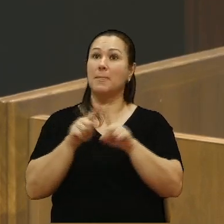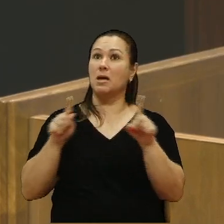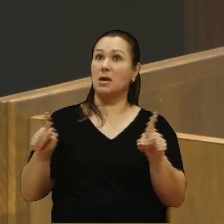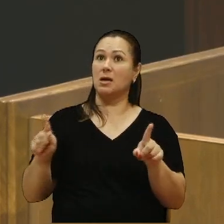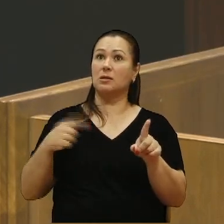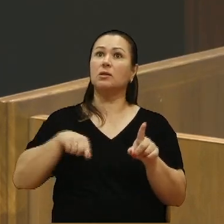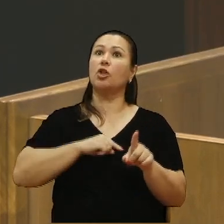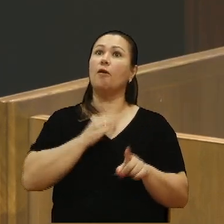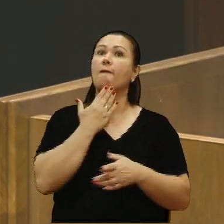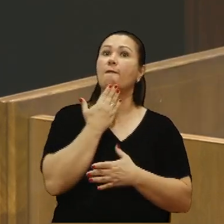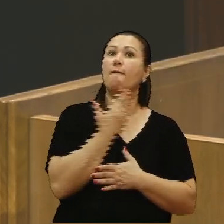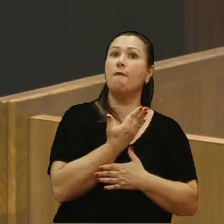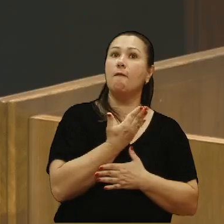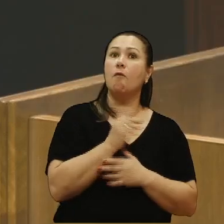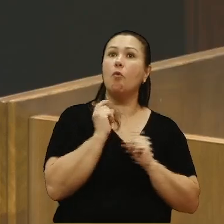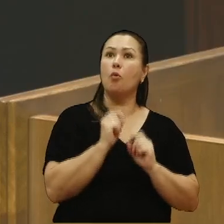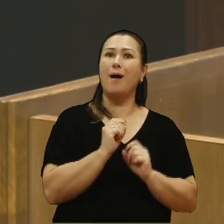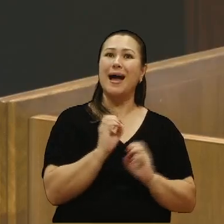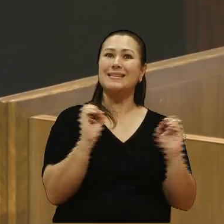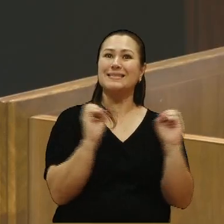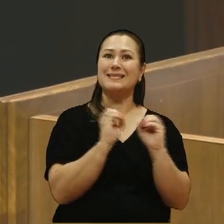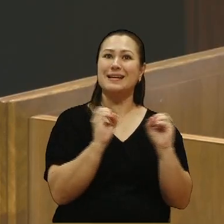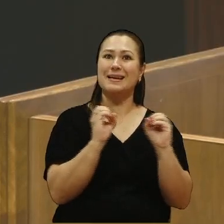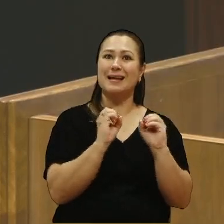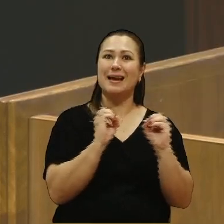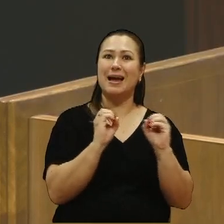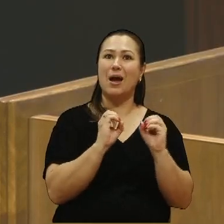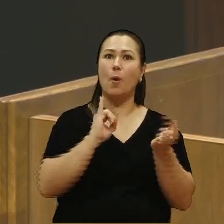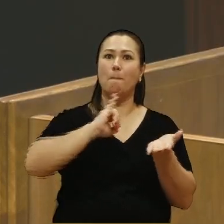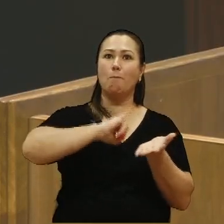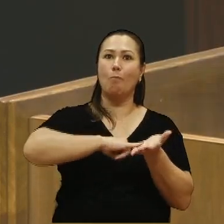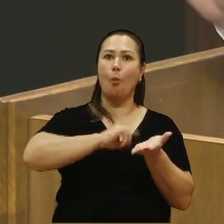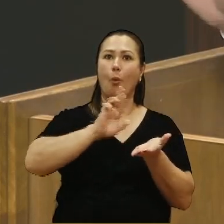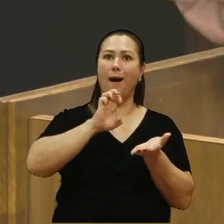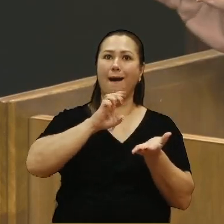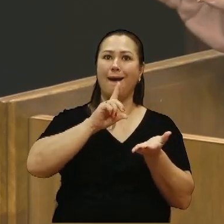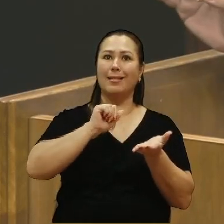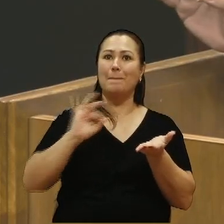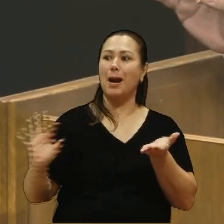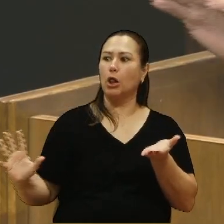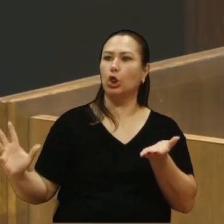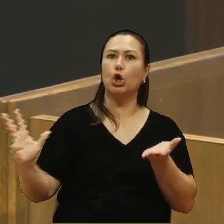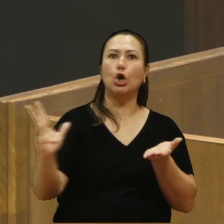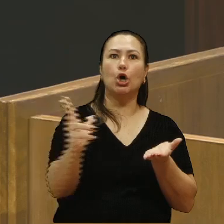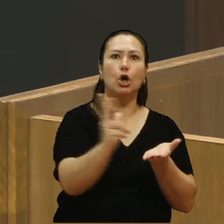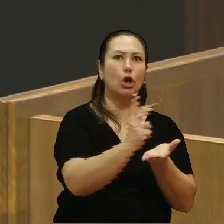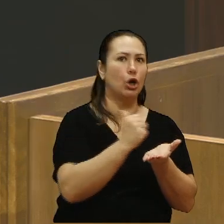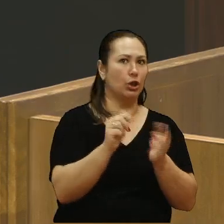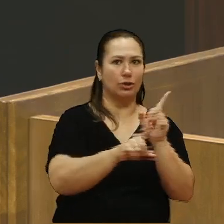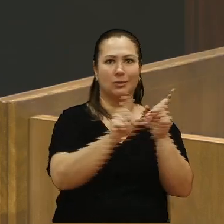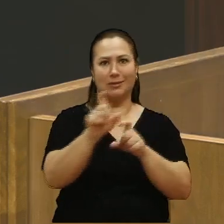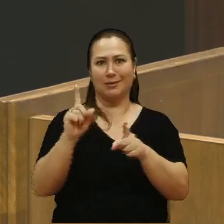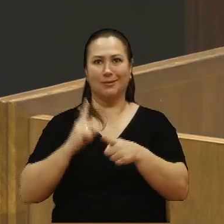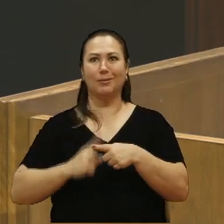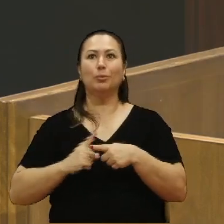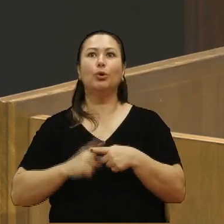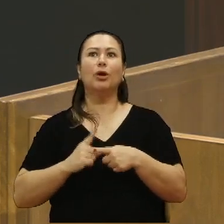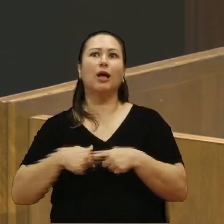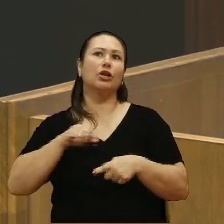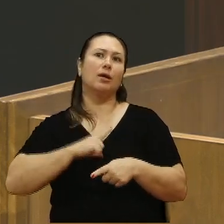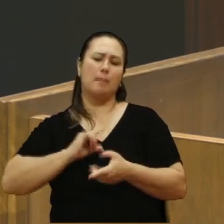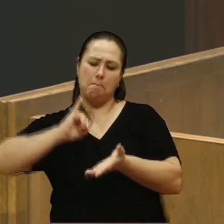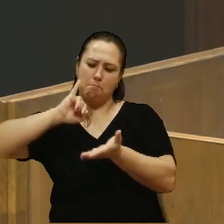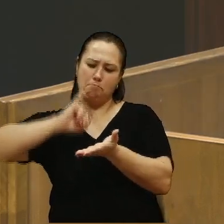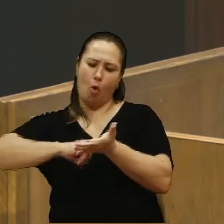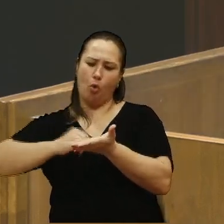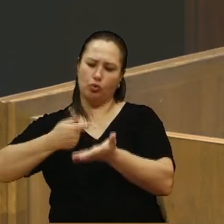nós somos favoráveis a zerar o imposto de renda. Acabou o imposto de renda para todo mundo. Porque nós temos imposto sobre o que